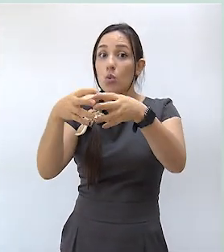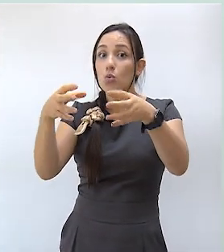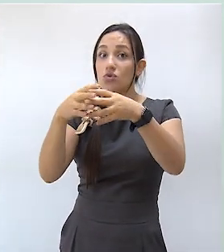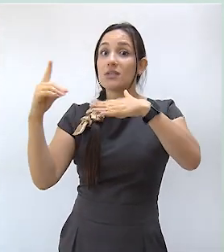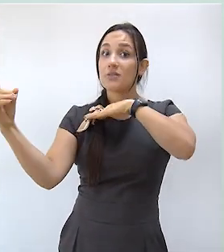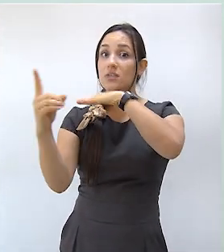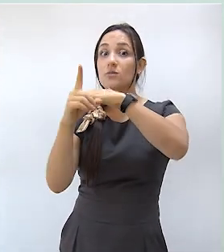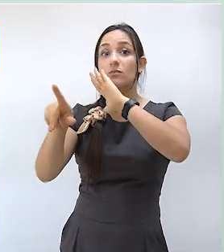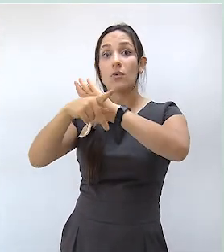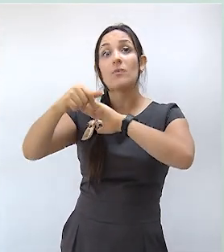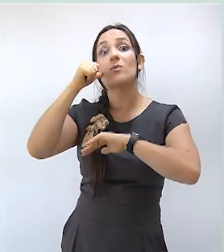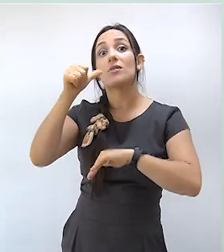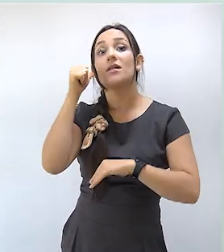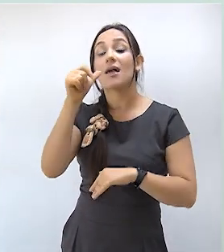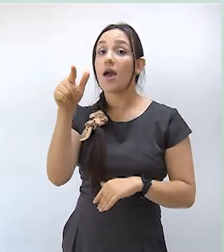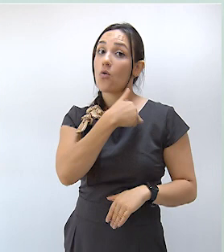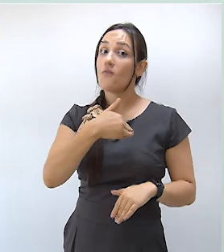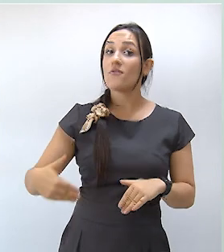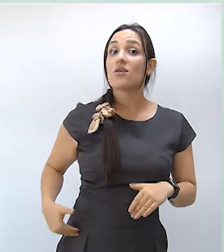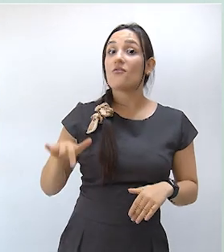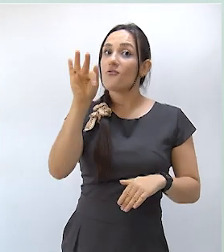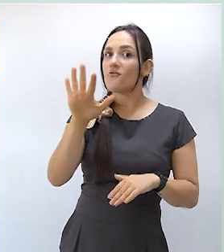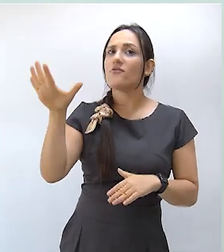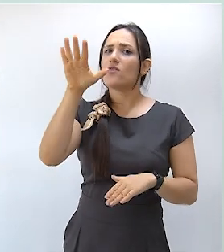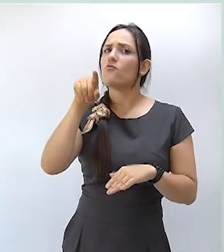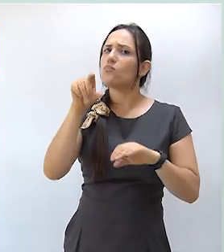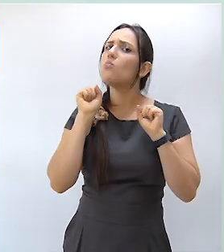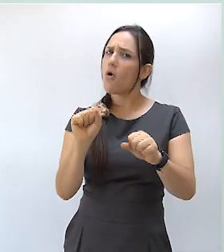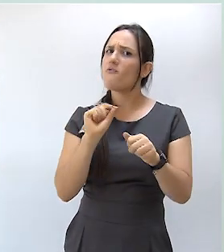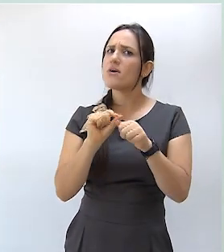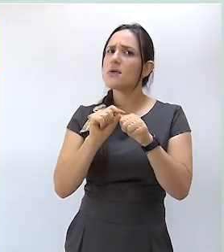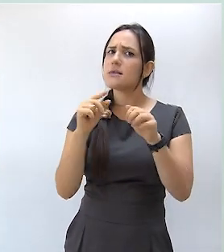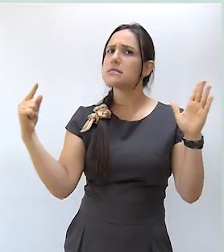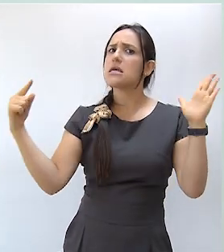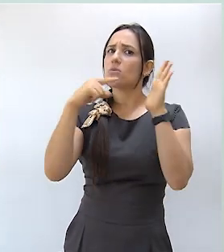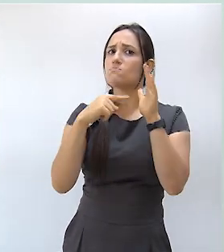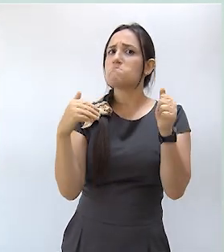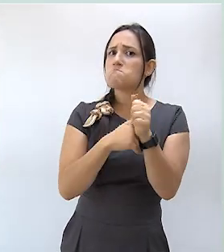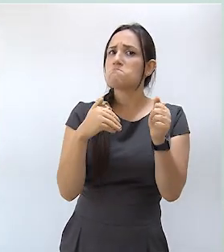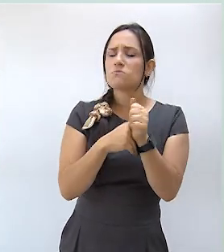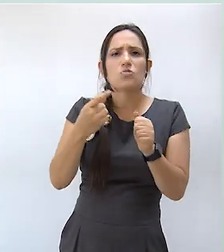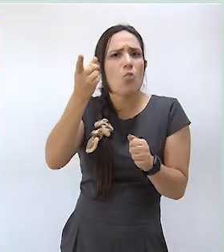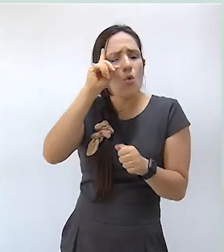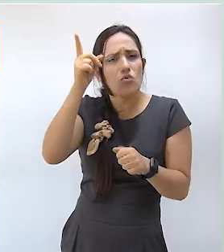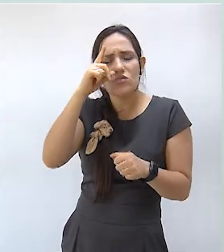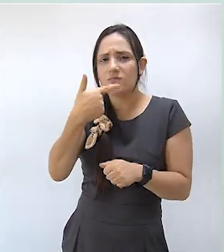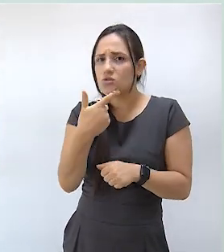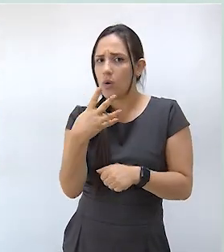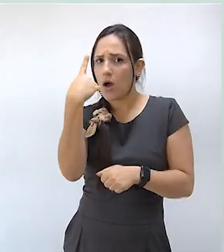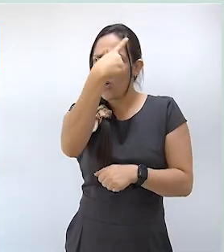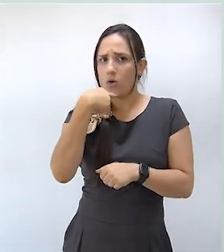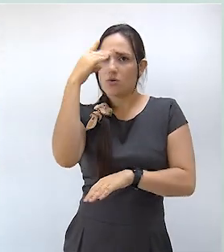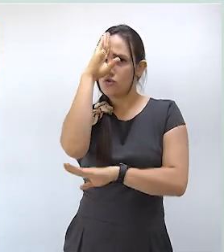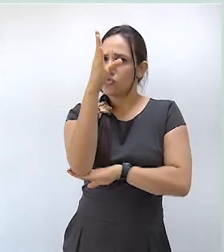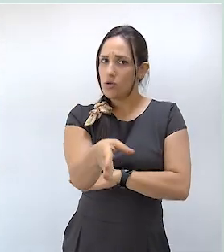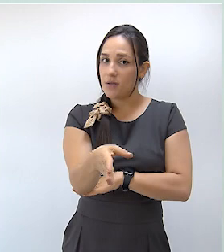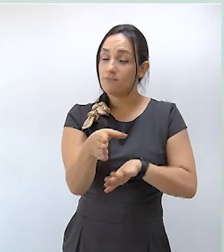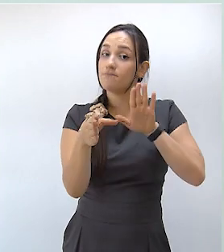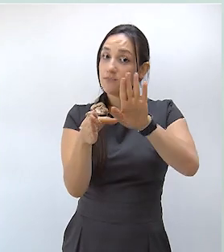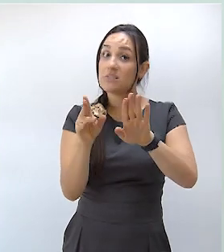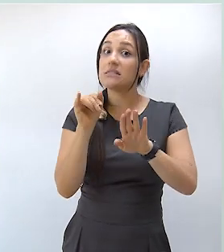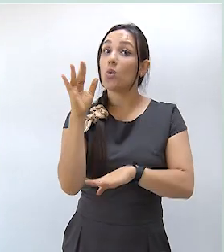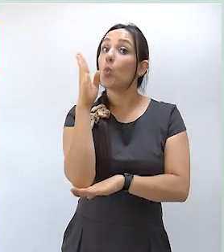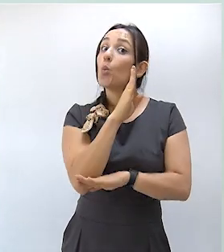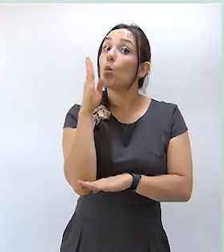180 que a Central de Atendimento à Mulher do Governo Federal pode inclusive ser feito de forma anônima todos os dias da semana 24